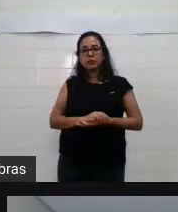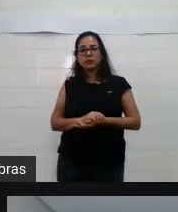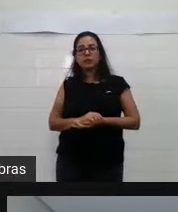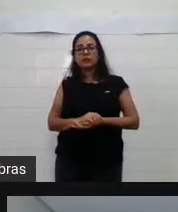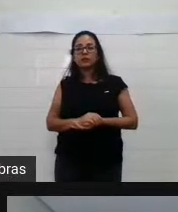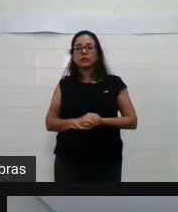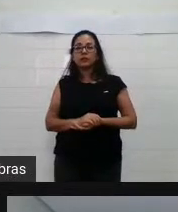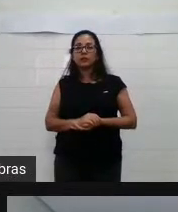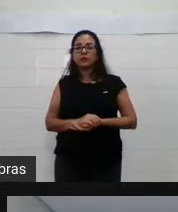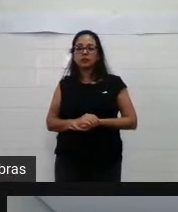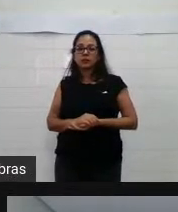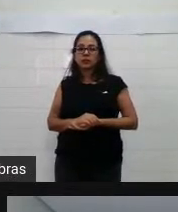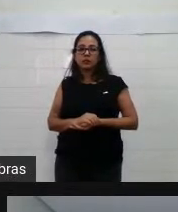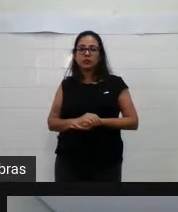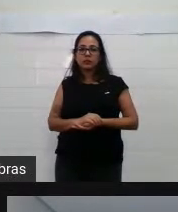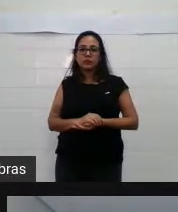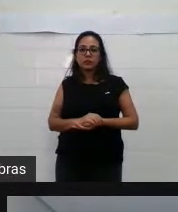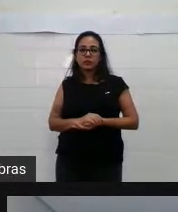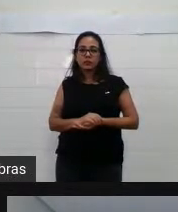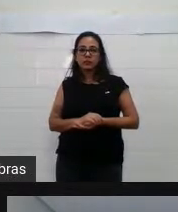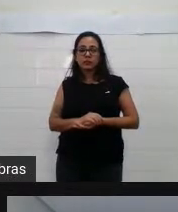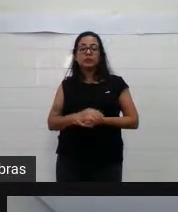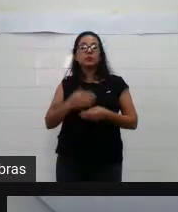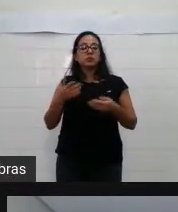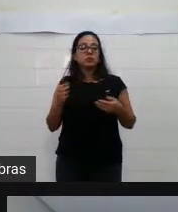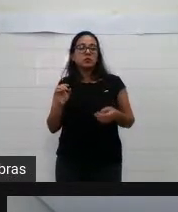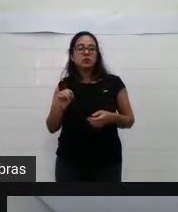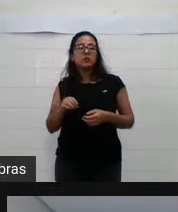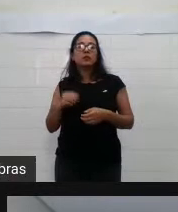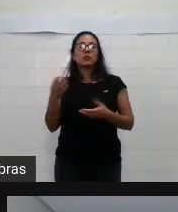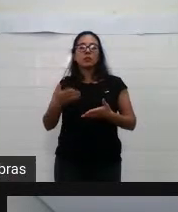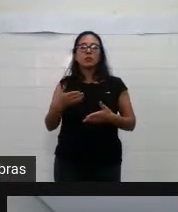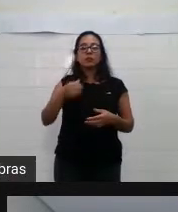Bem, e aí só para fechar, né, com o Adelmo,